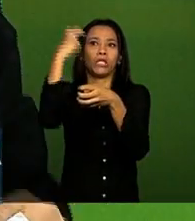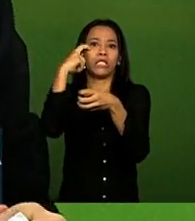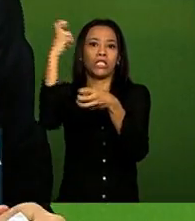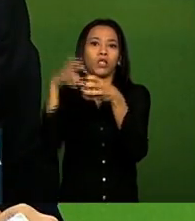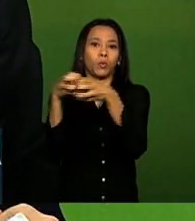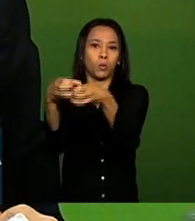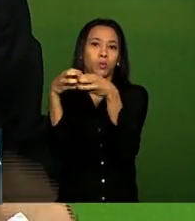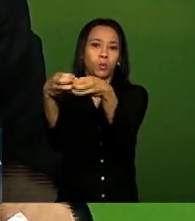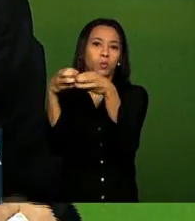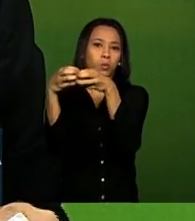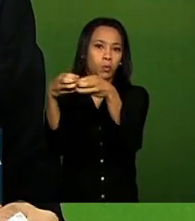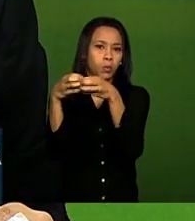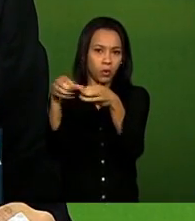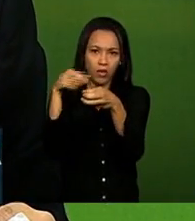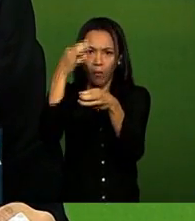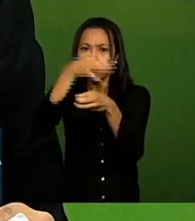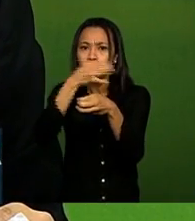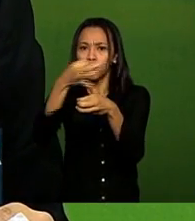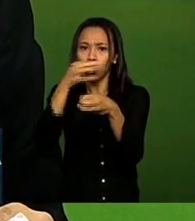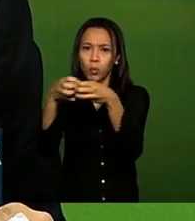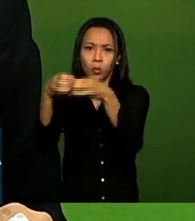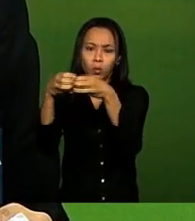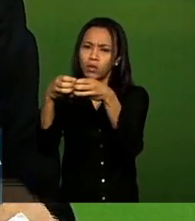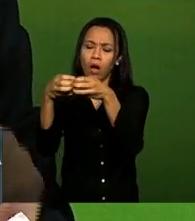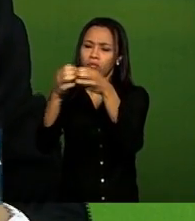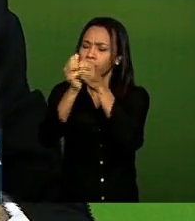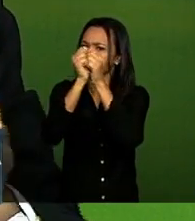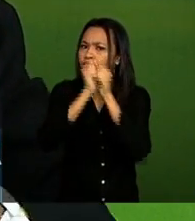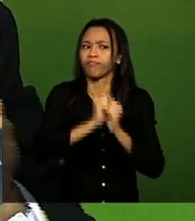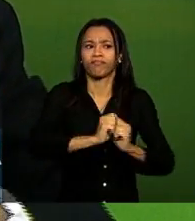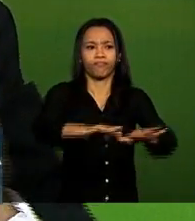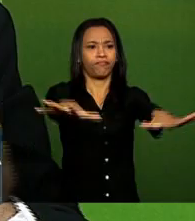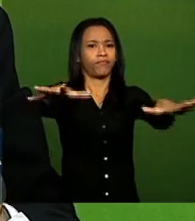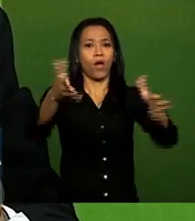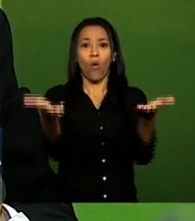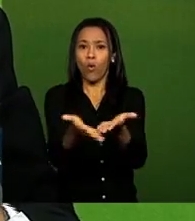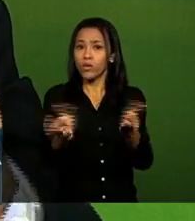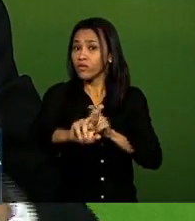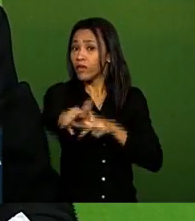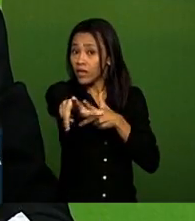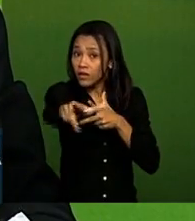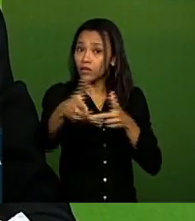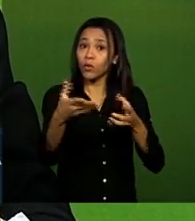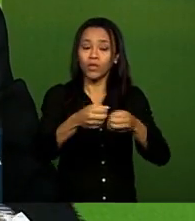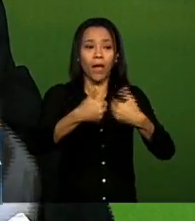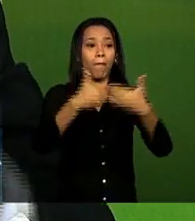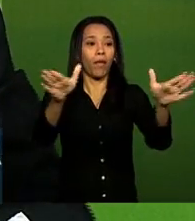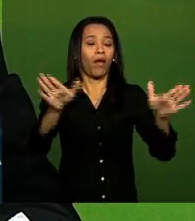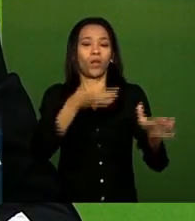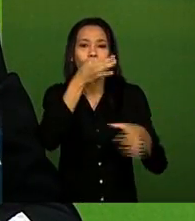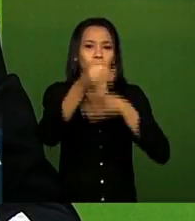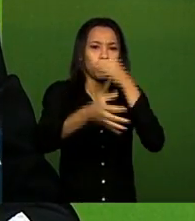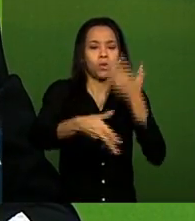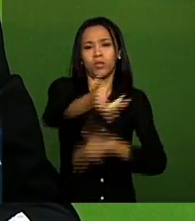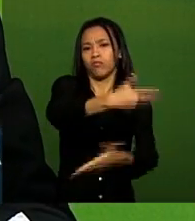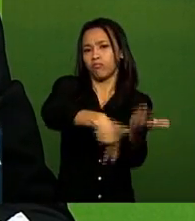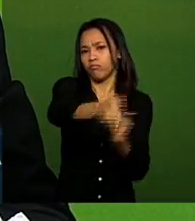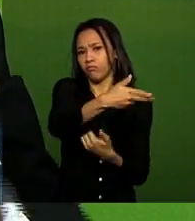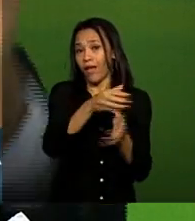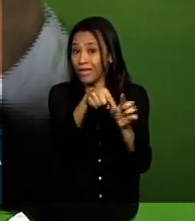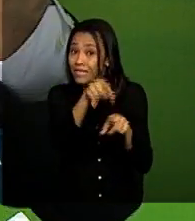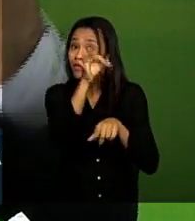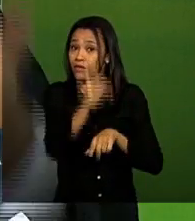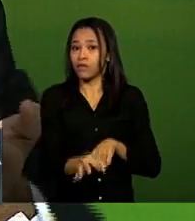para uma democracia com participação da sociedade esta articulação forte correta